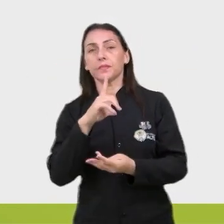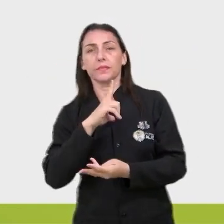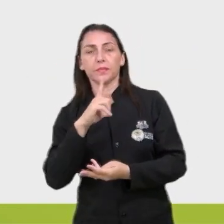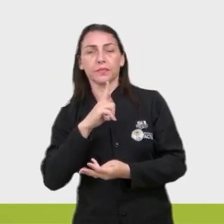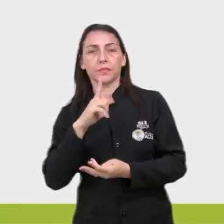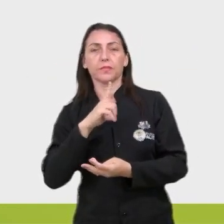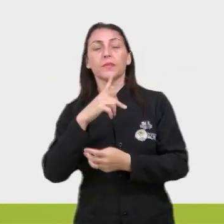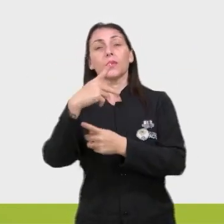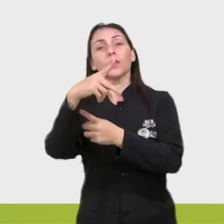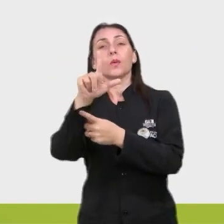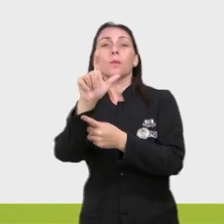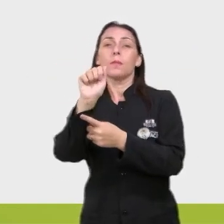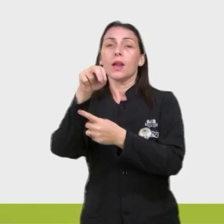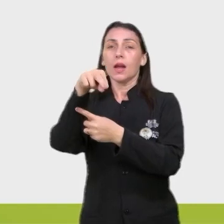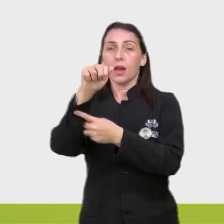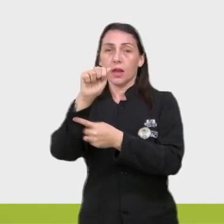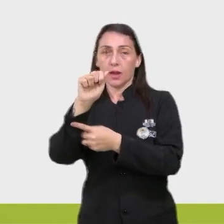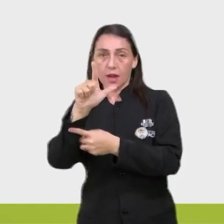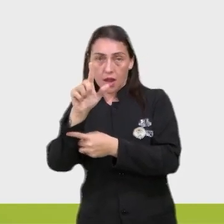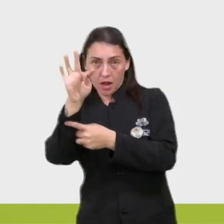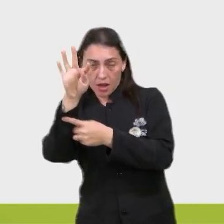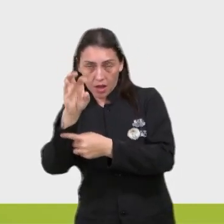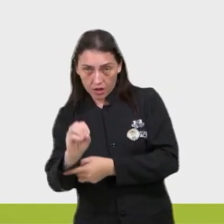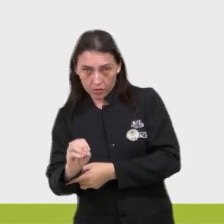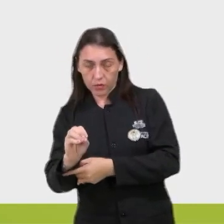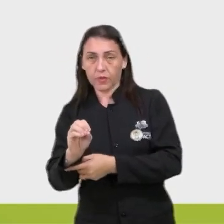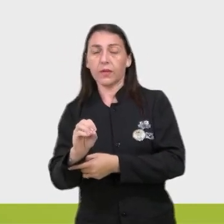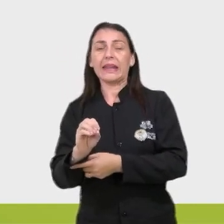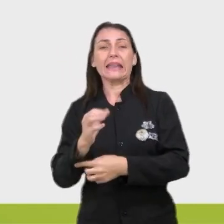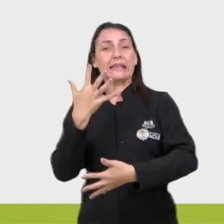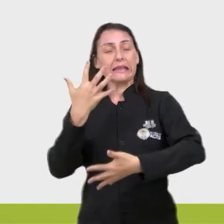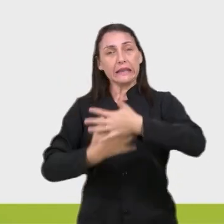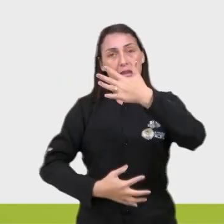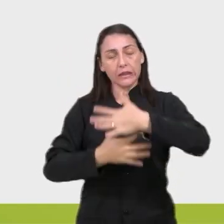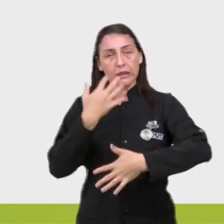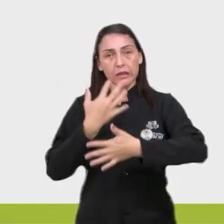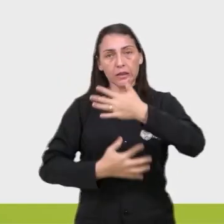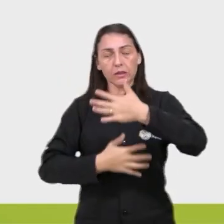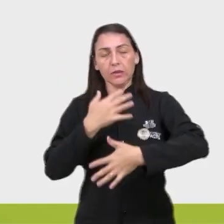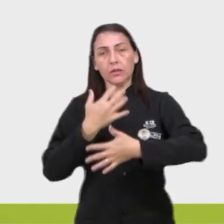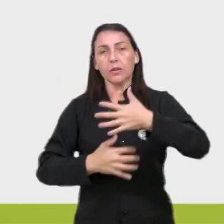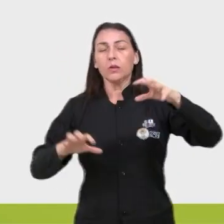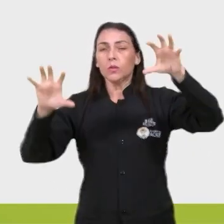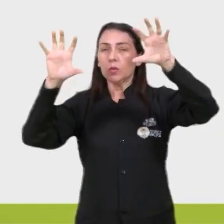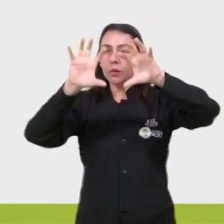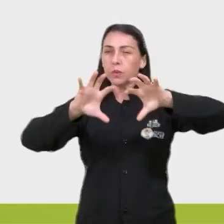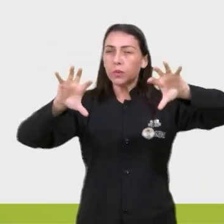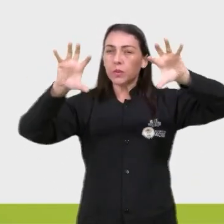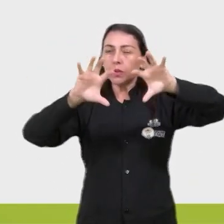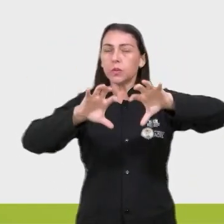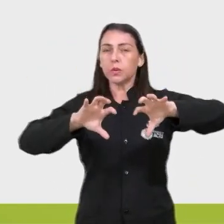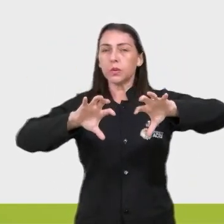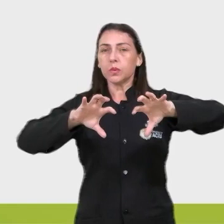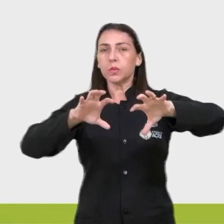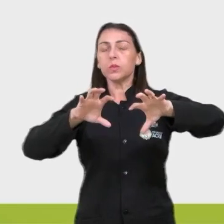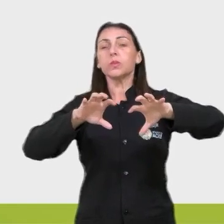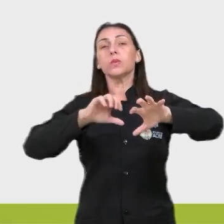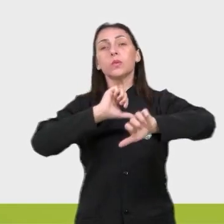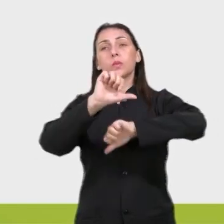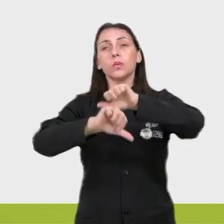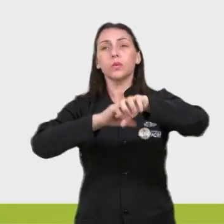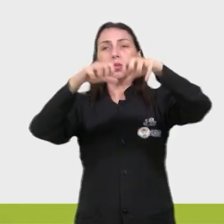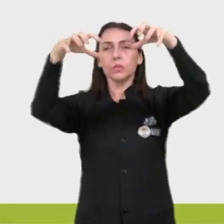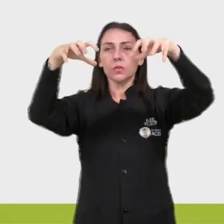um planalto aí na parte mais litorânea que impede que entre aí as massas de ar para poder, a umidade do ar para